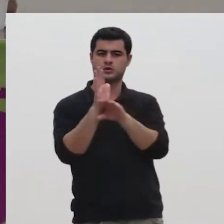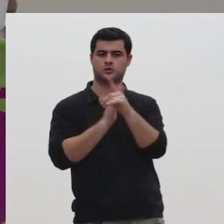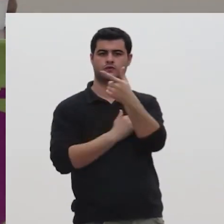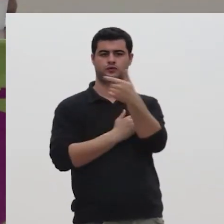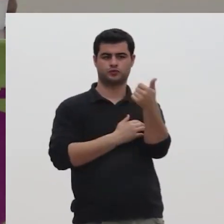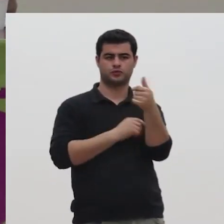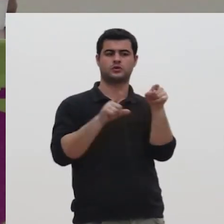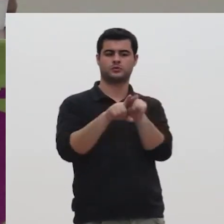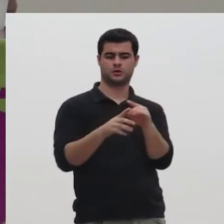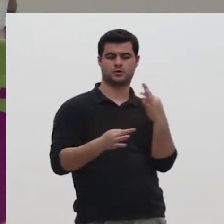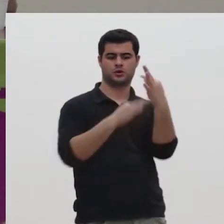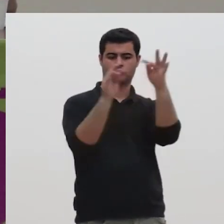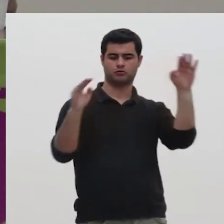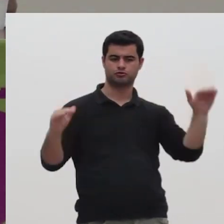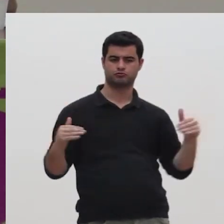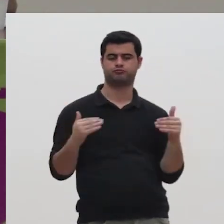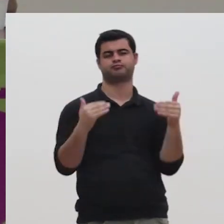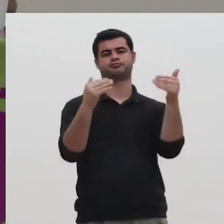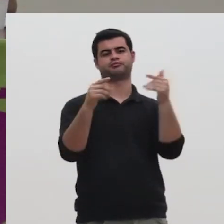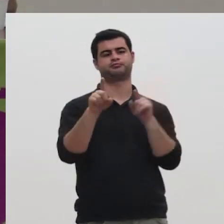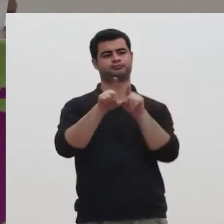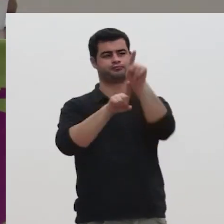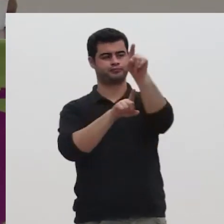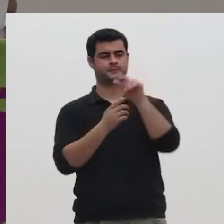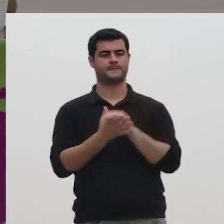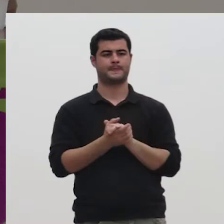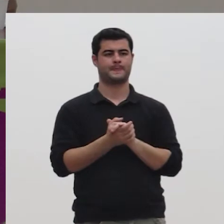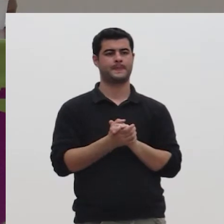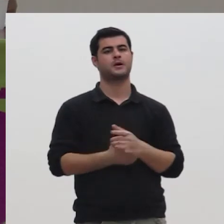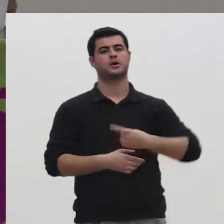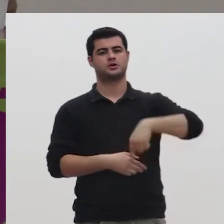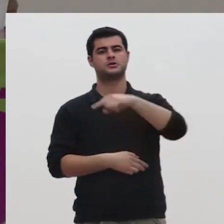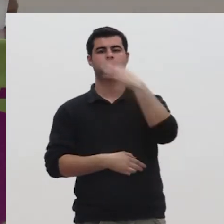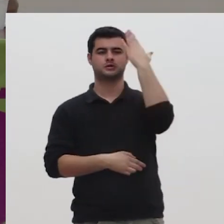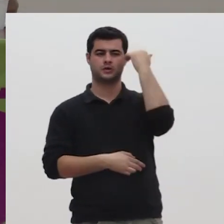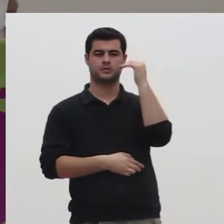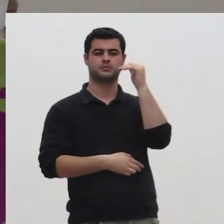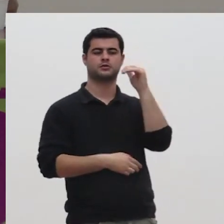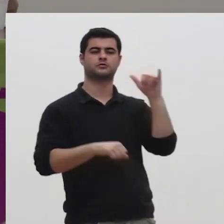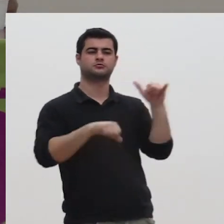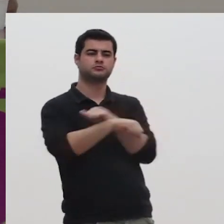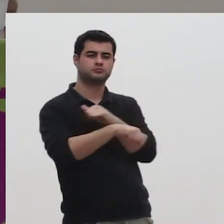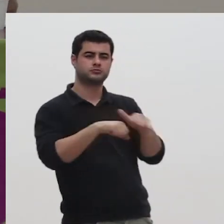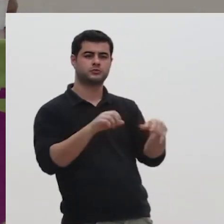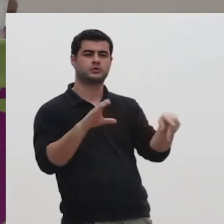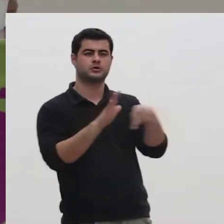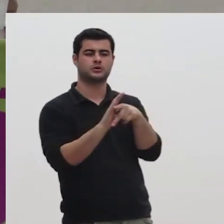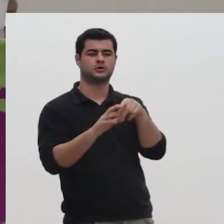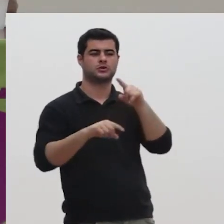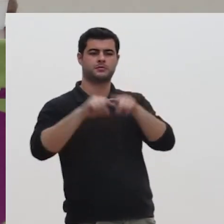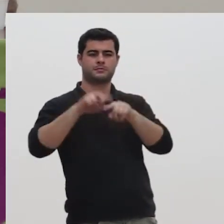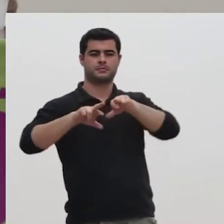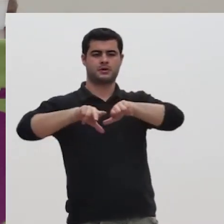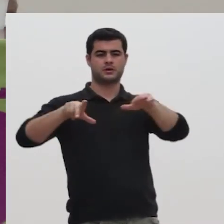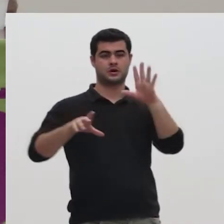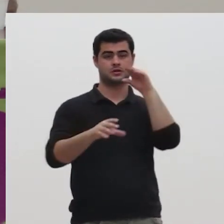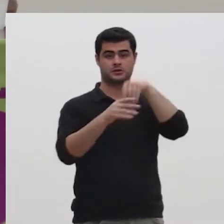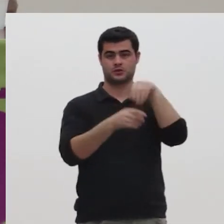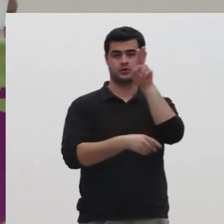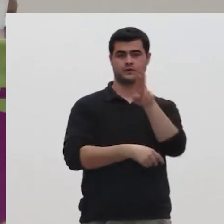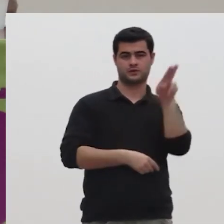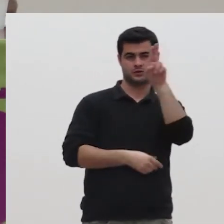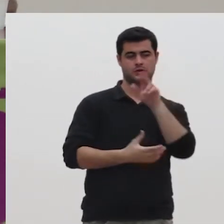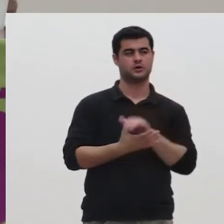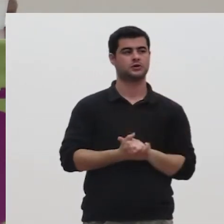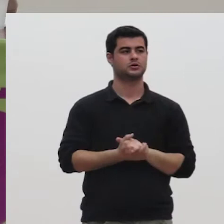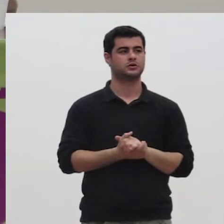estratégias tecnológicas. Temos que adequar os trâmites institucionais da universidade na aquisição de equipamentos, fazendo a adequação com o novo